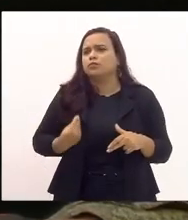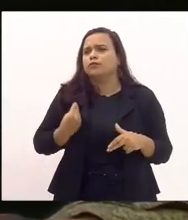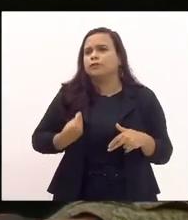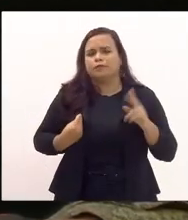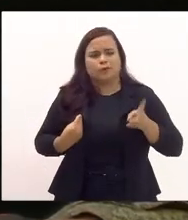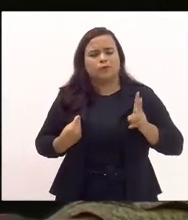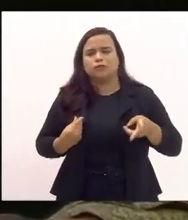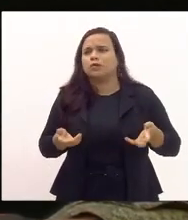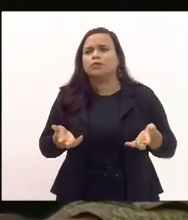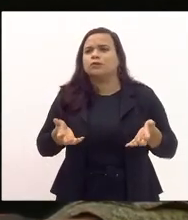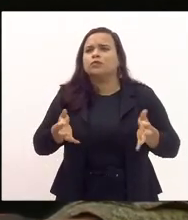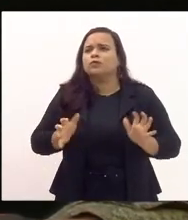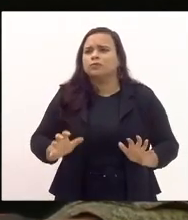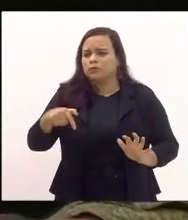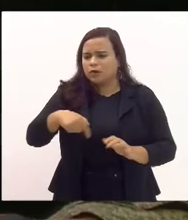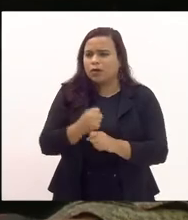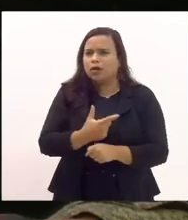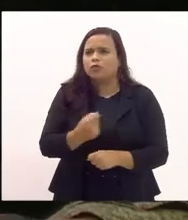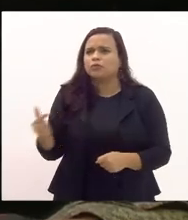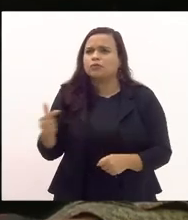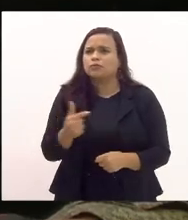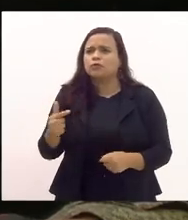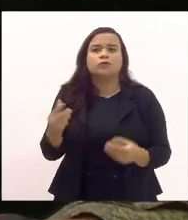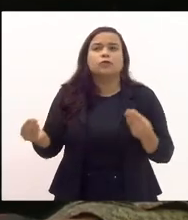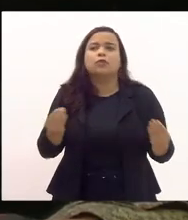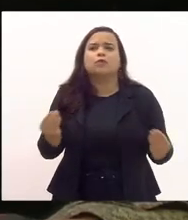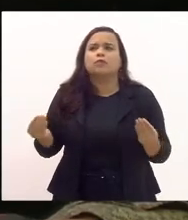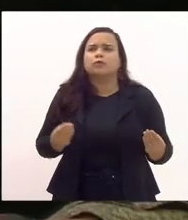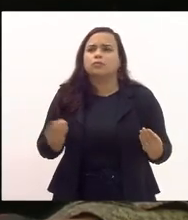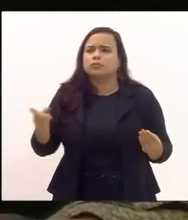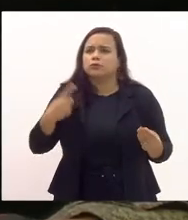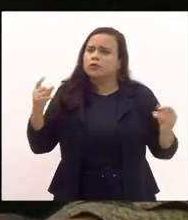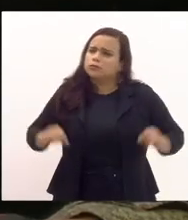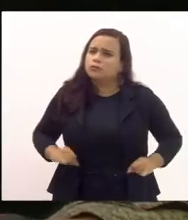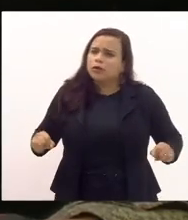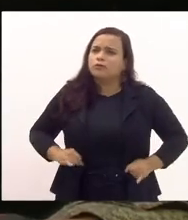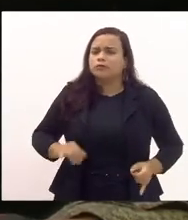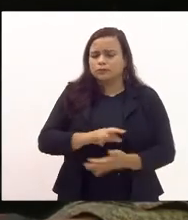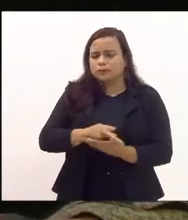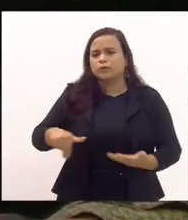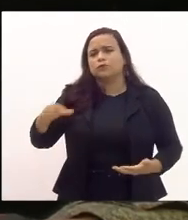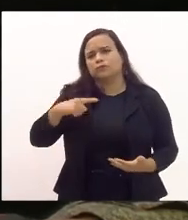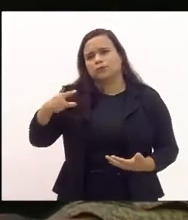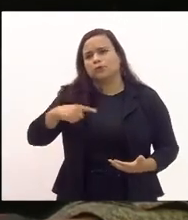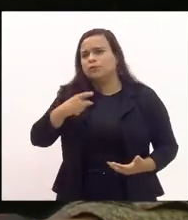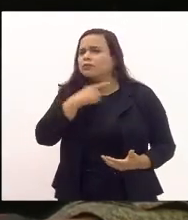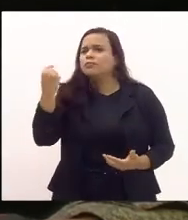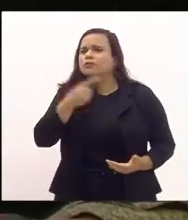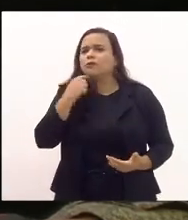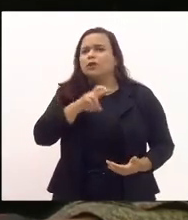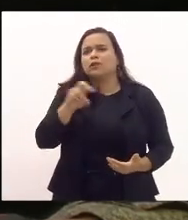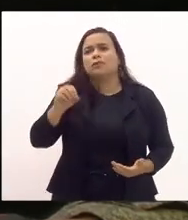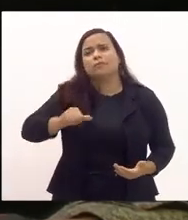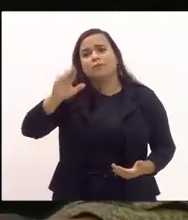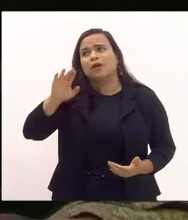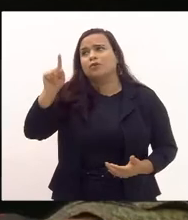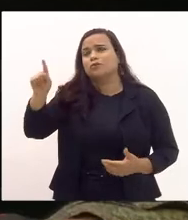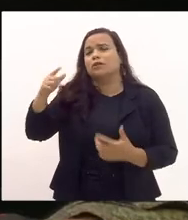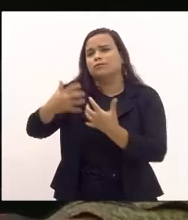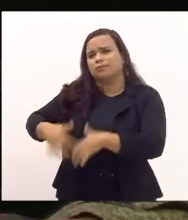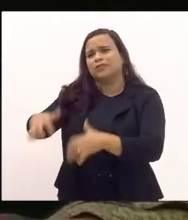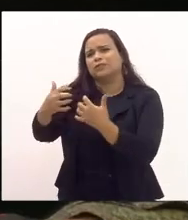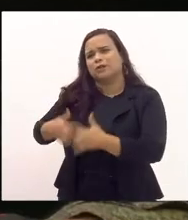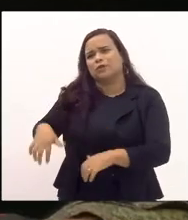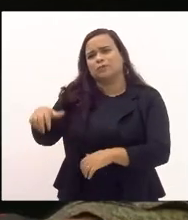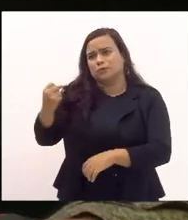em pleno 2022 o que a gente vem vivendo é mais de 500 mortes em Petrópolis um